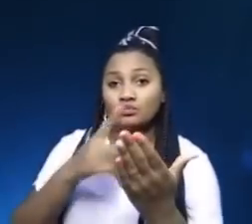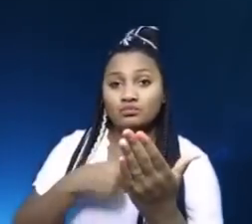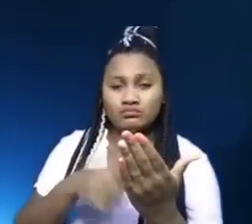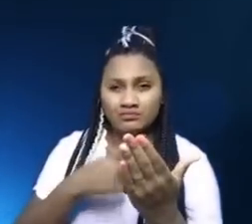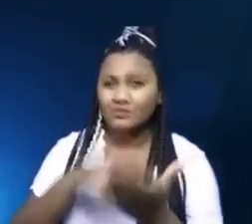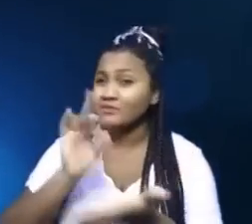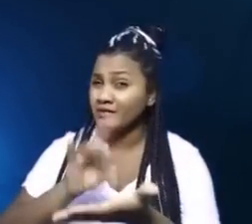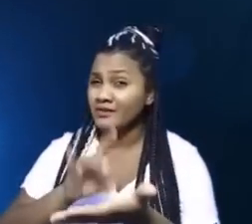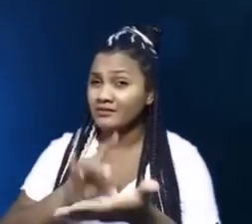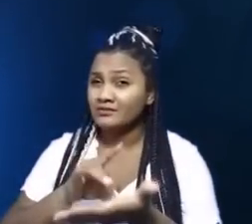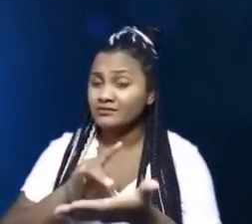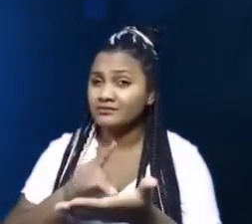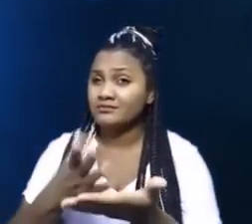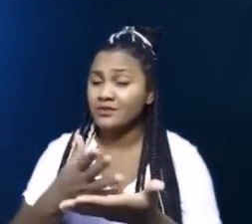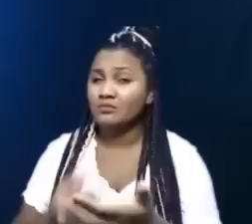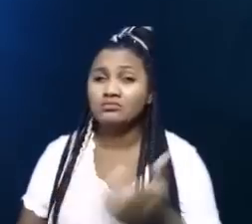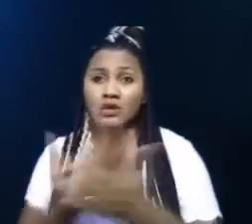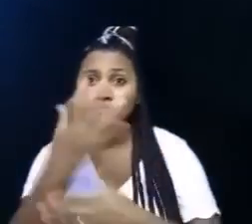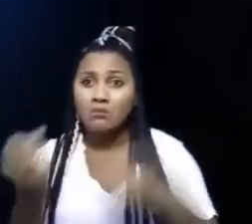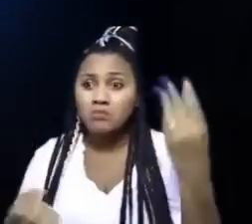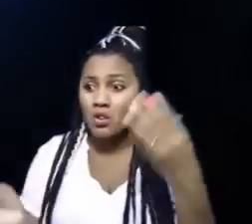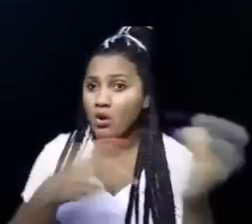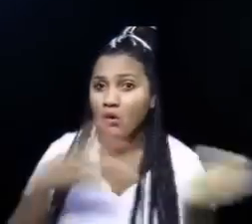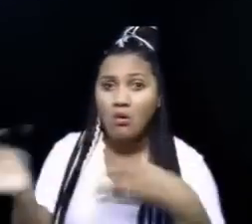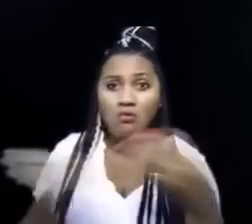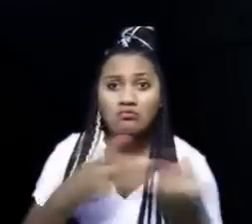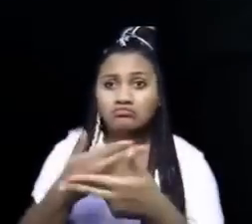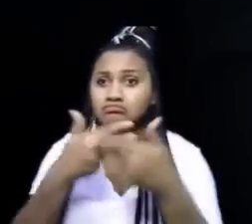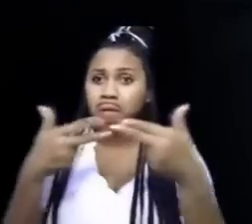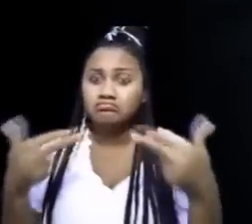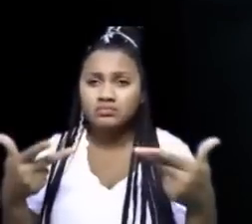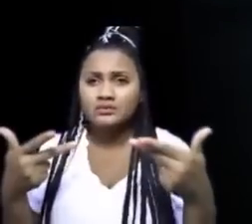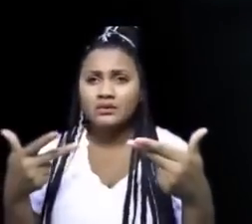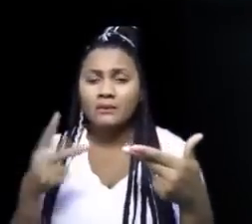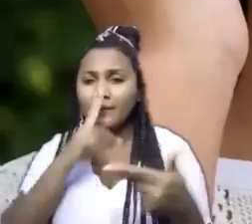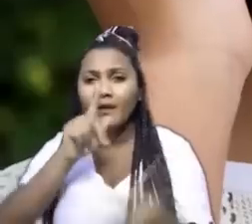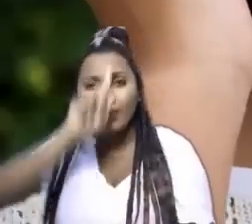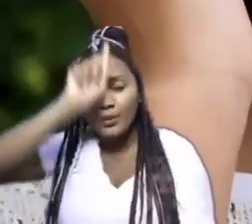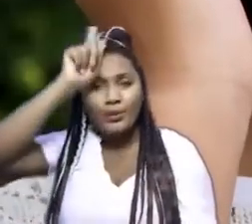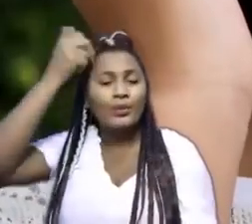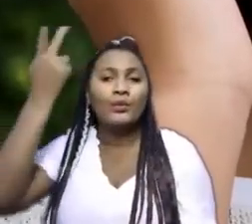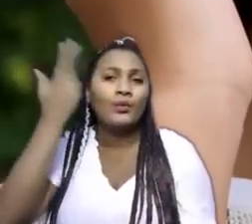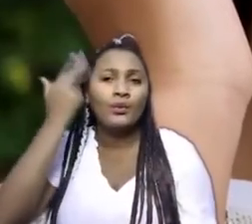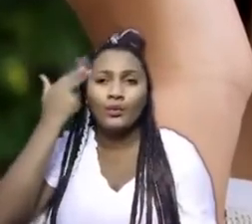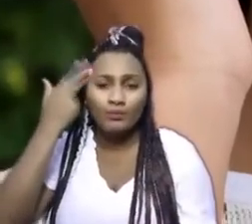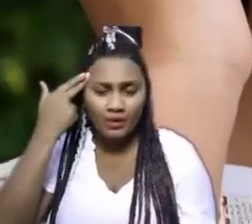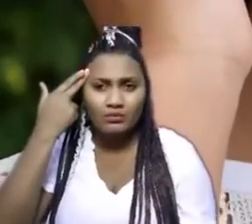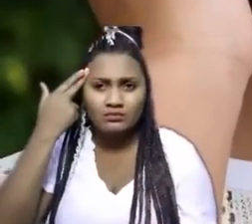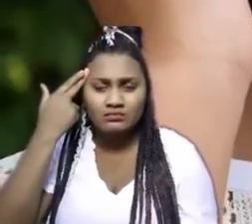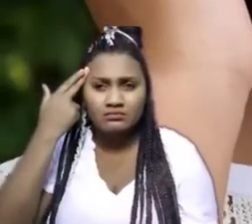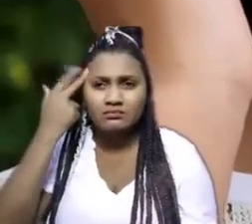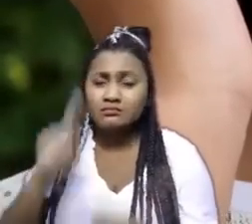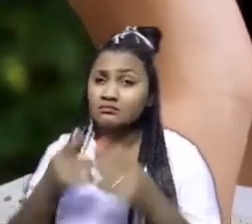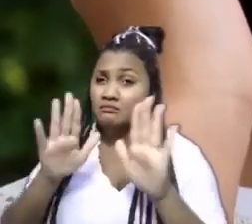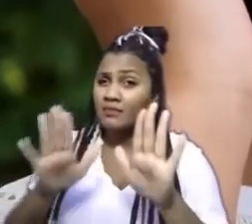Na verdade, a cada minuto algo novo é criado. Tudo isso se tornou comum em nosso dia a dia. Mas o que pouca